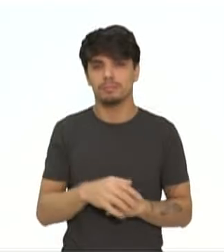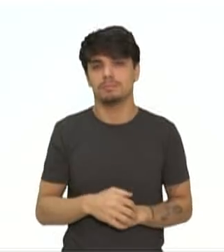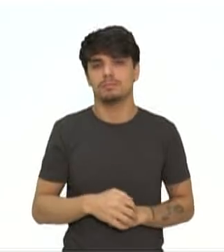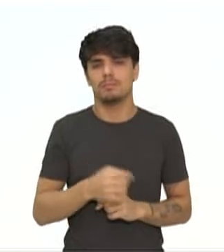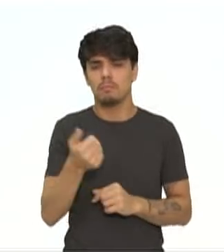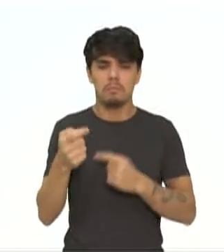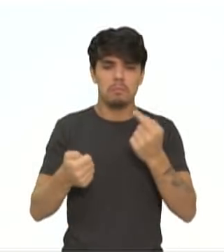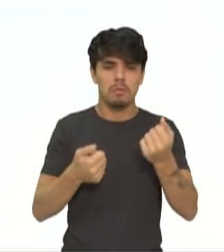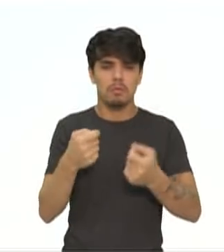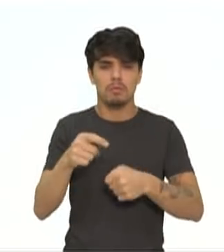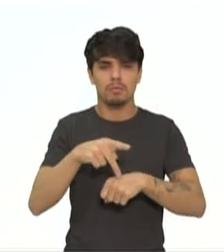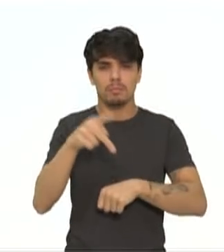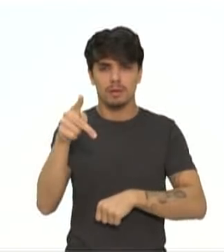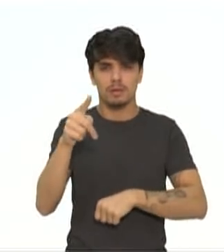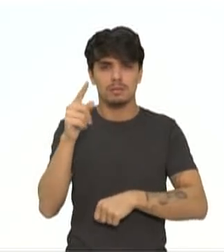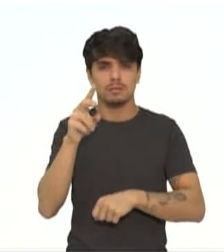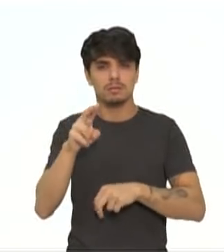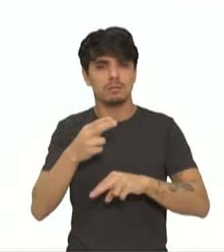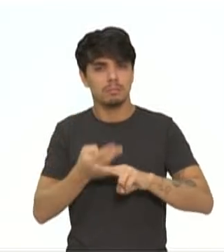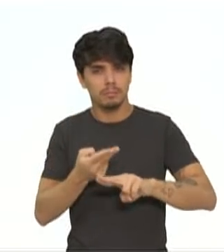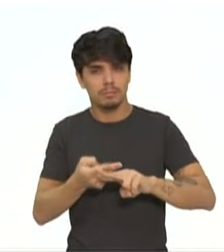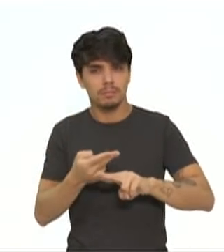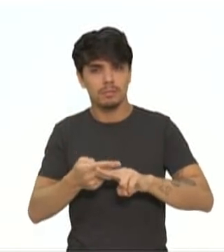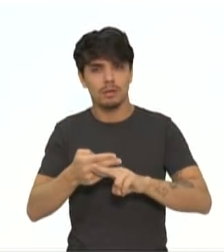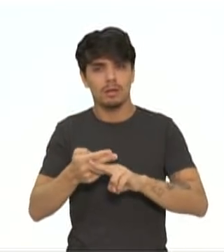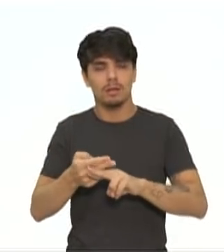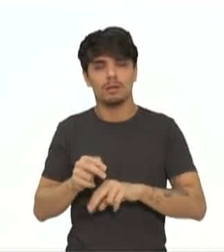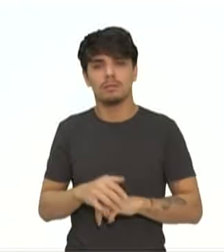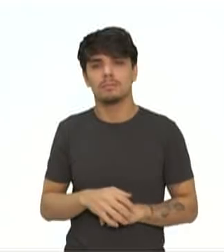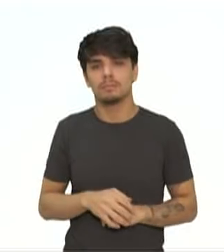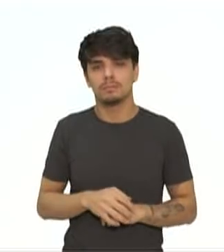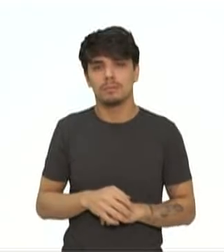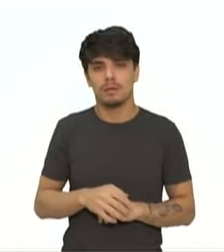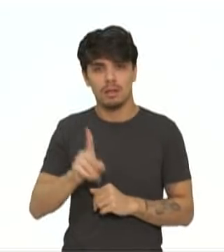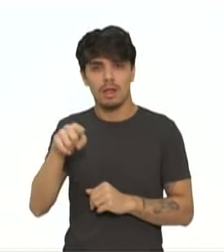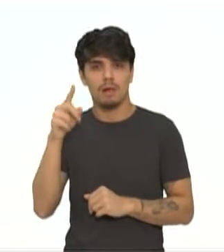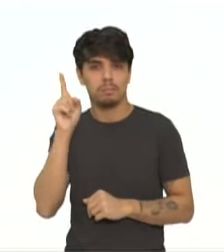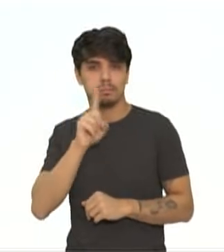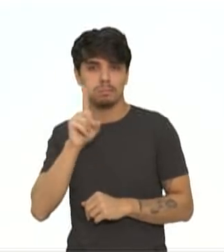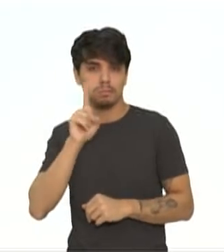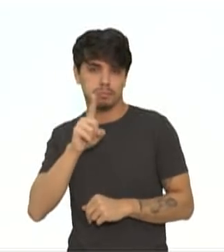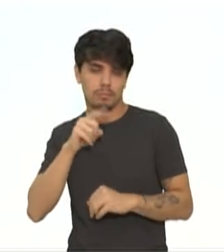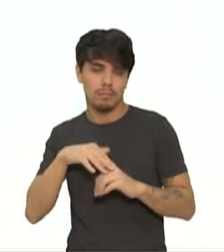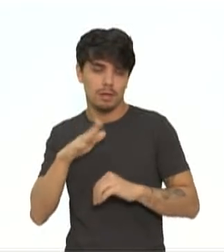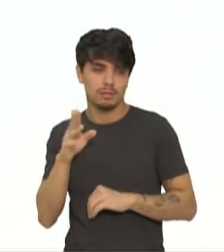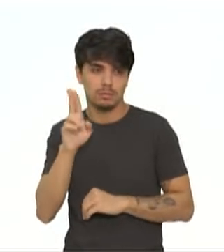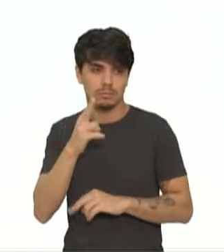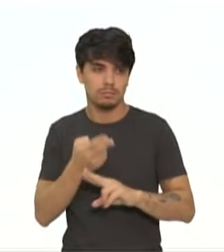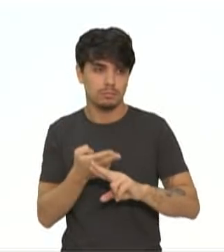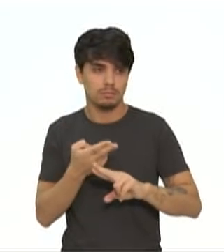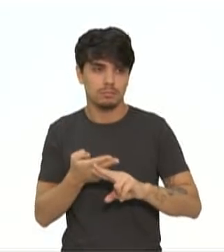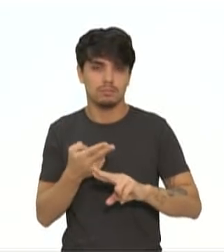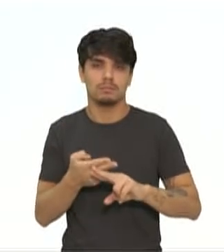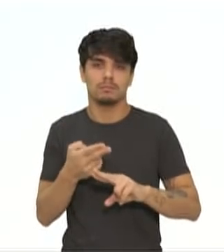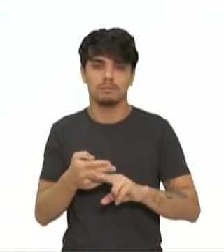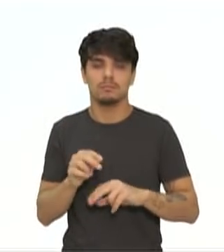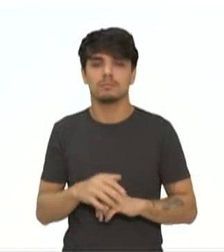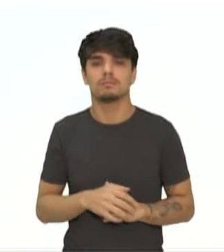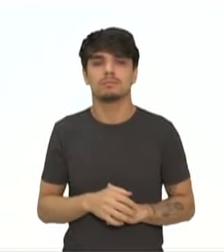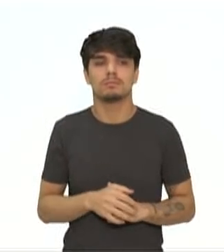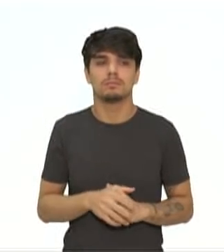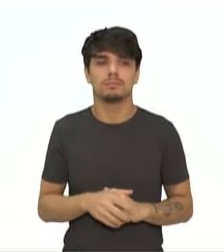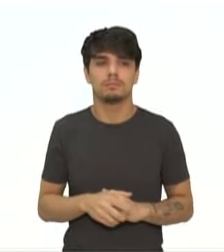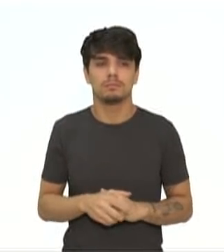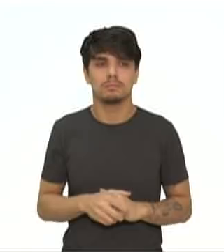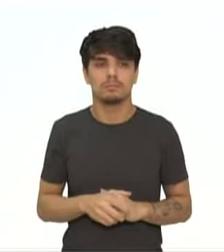né? O mais conhecido são os Estados Unidos, tá? Que seria em Fahrenheit, tá